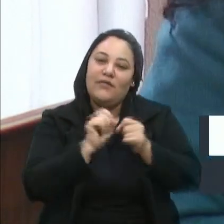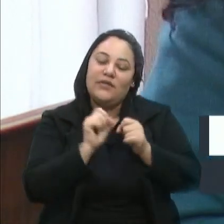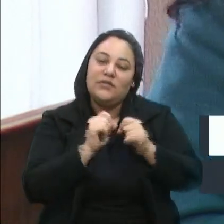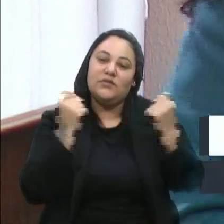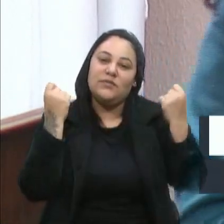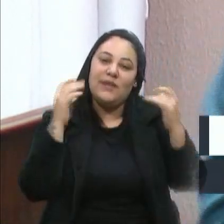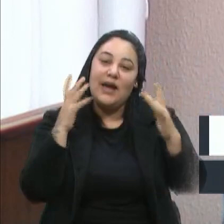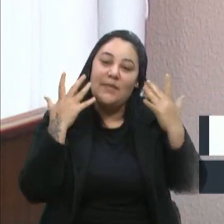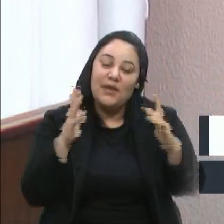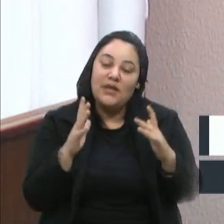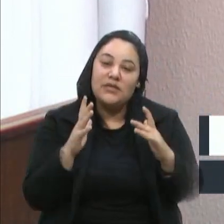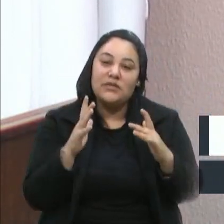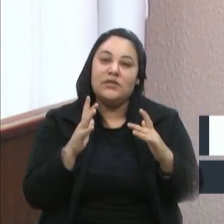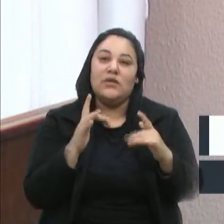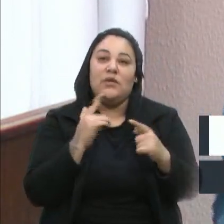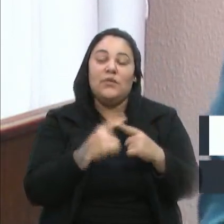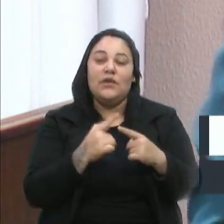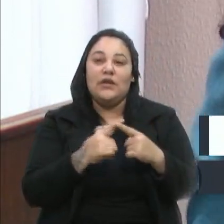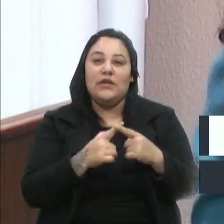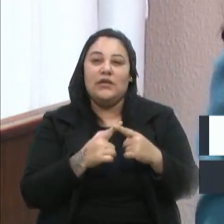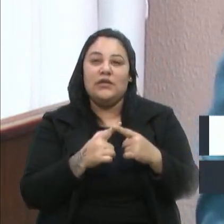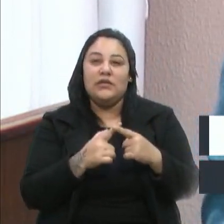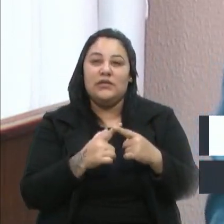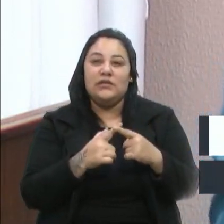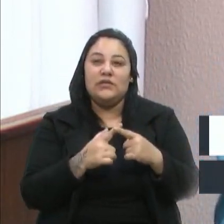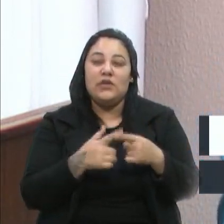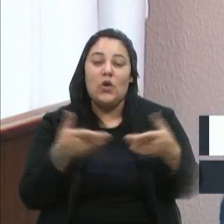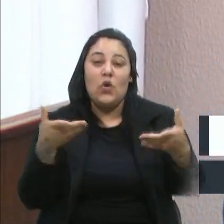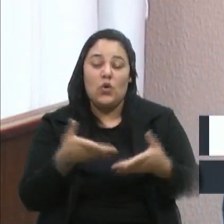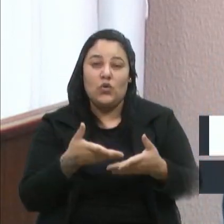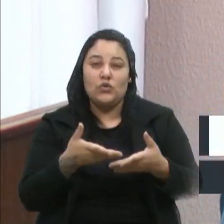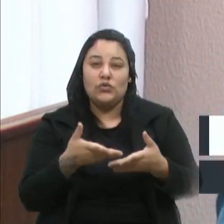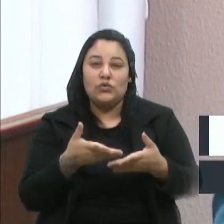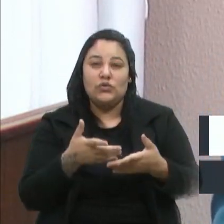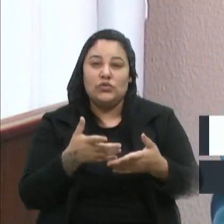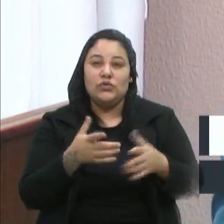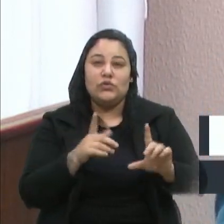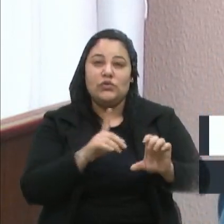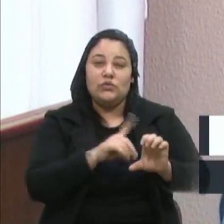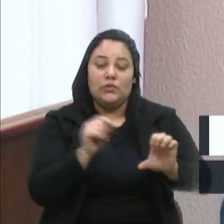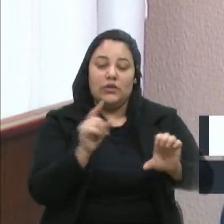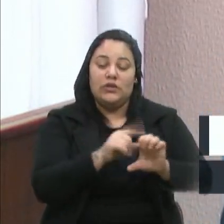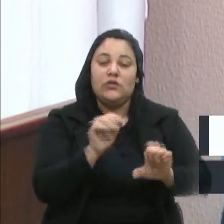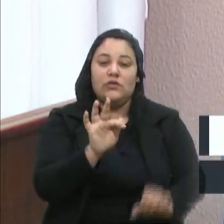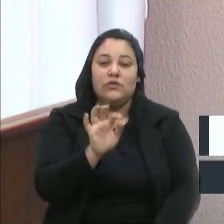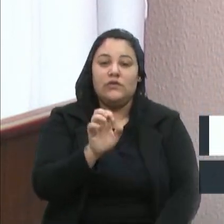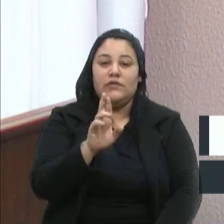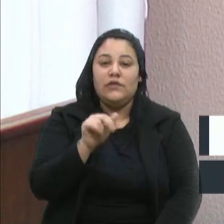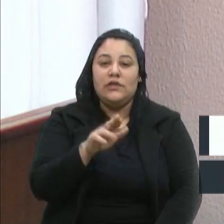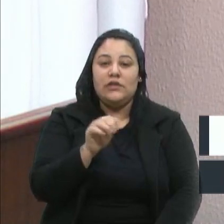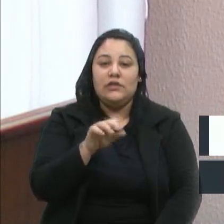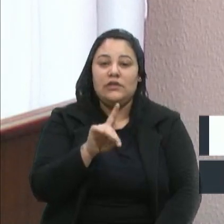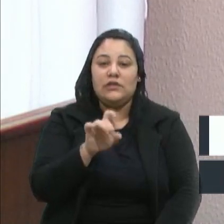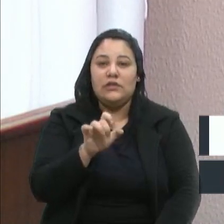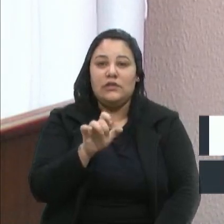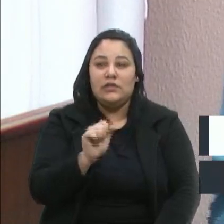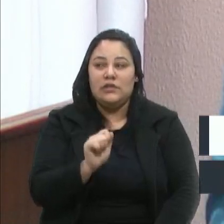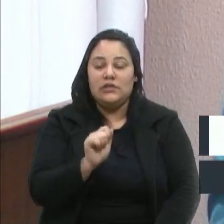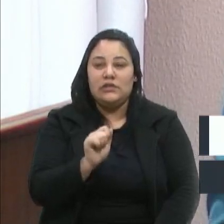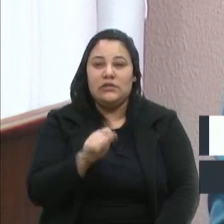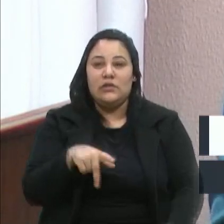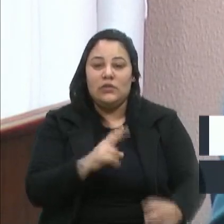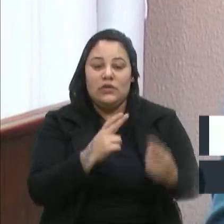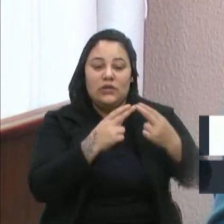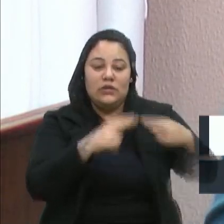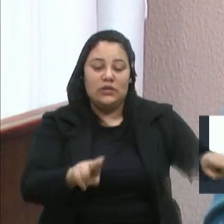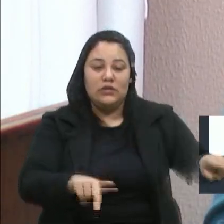congratulações, porque hoje os empresários Fernanda Teixeira e Emerson Souza estão inaugurando uma segunda loja